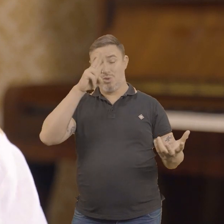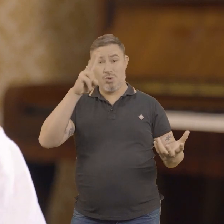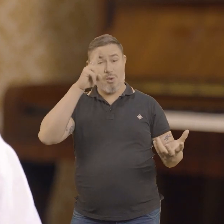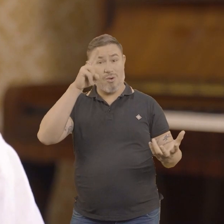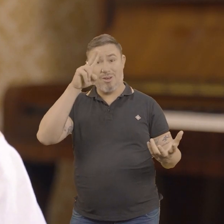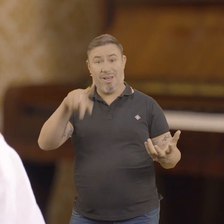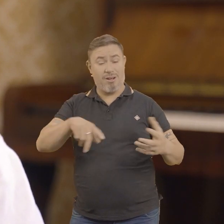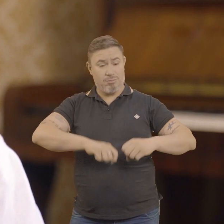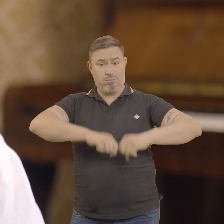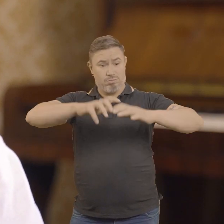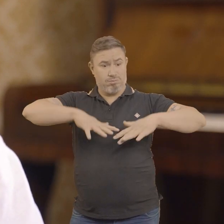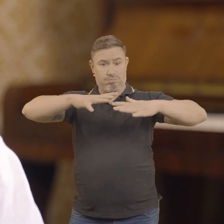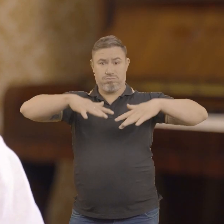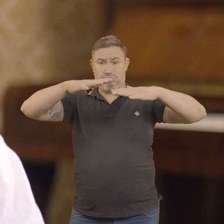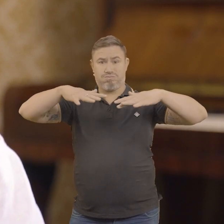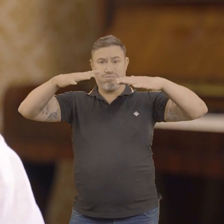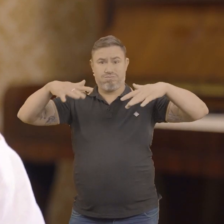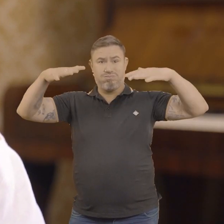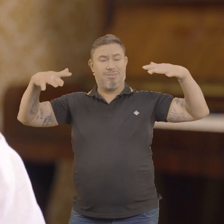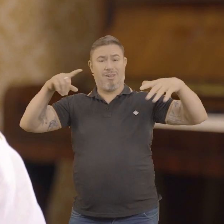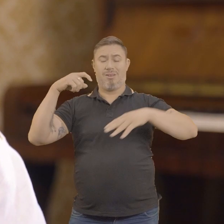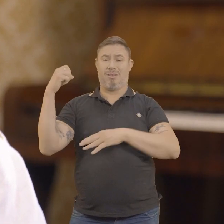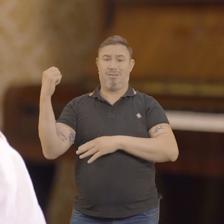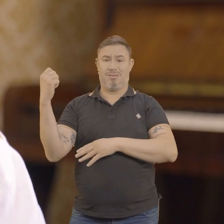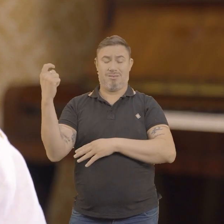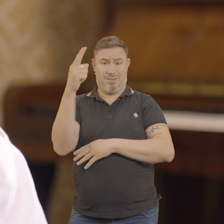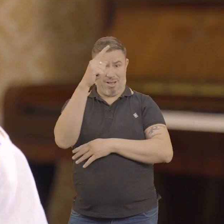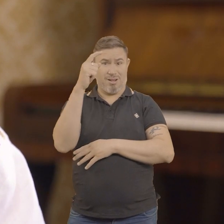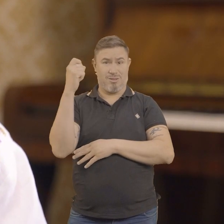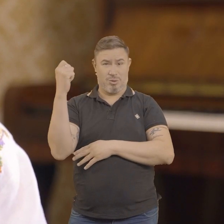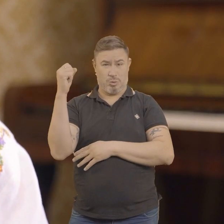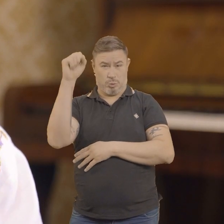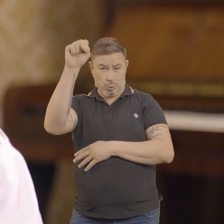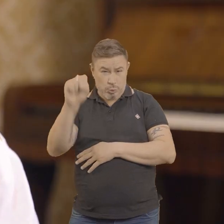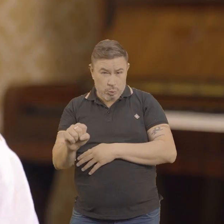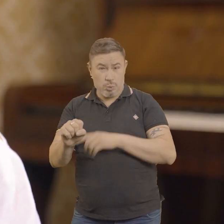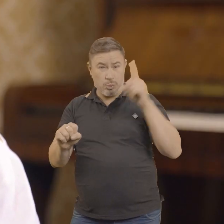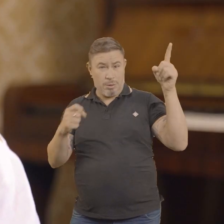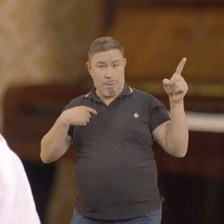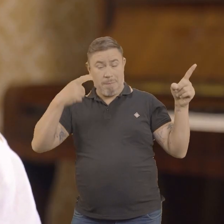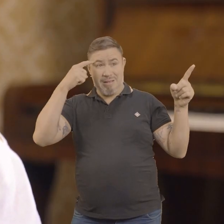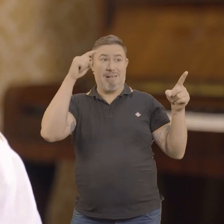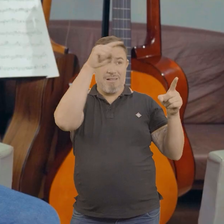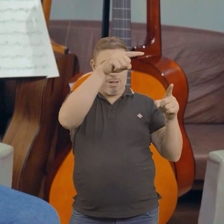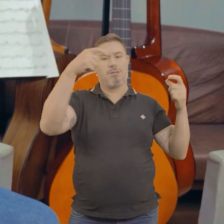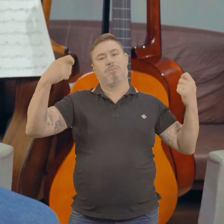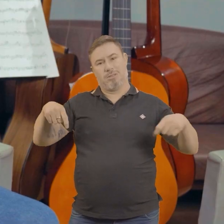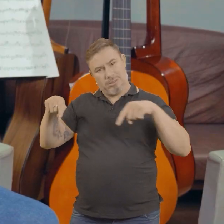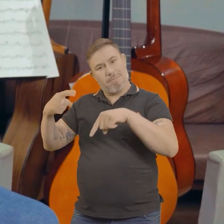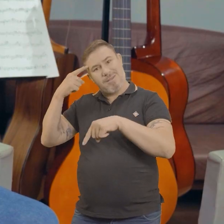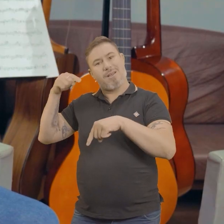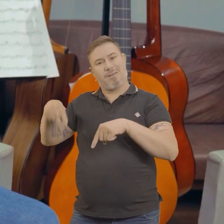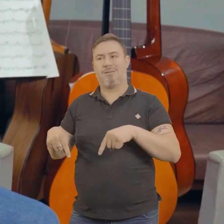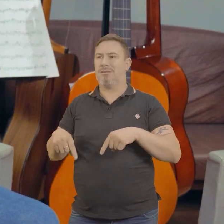As cheias são um desastre para o Rio Grande do Sul. Então, do mesmo jeito que ele fez com o conservatório. Passou